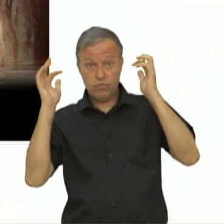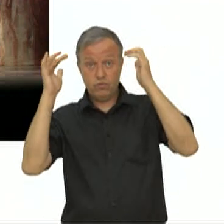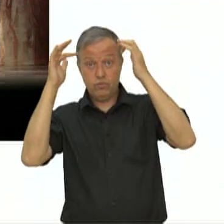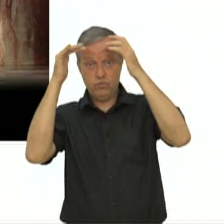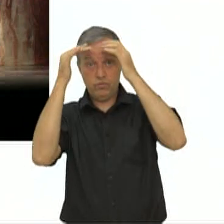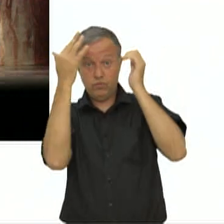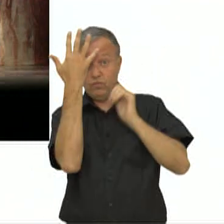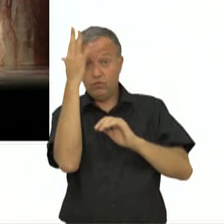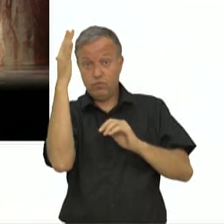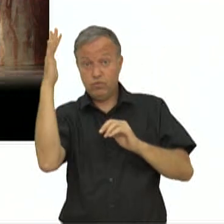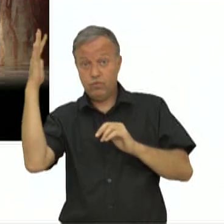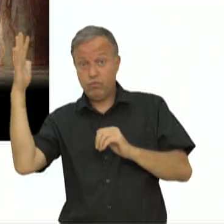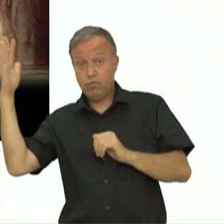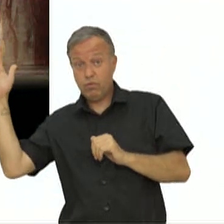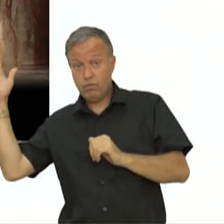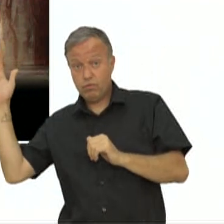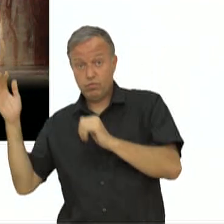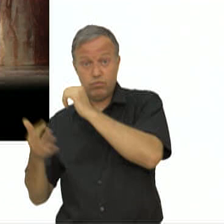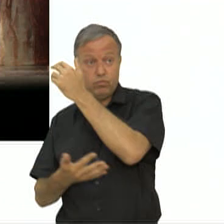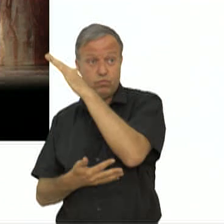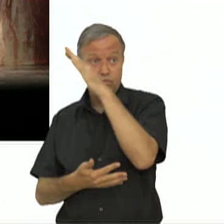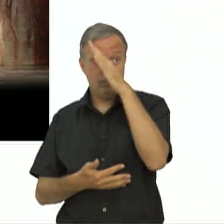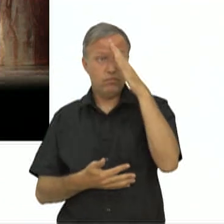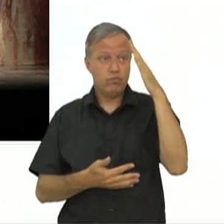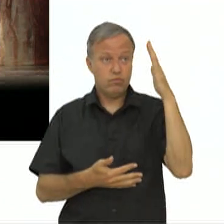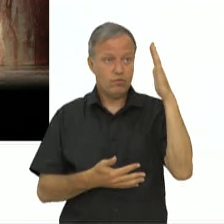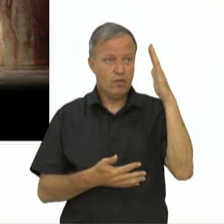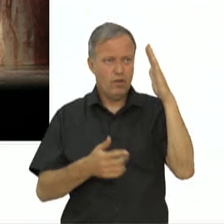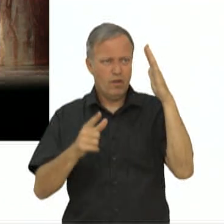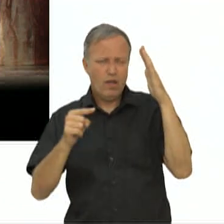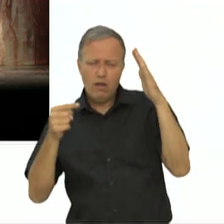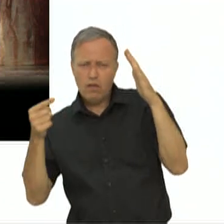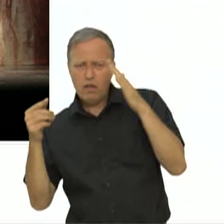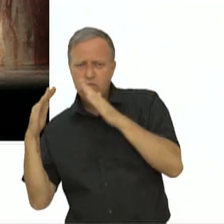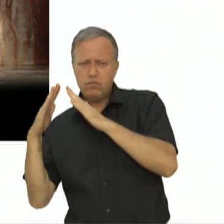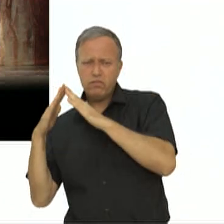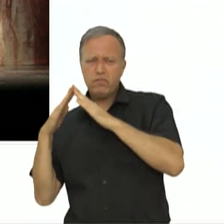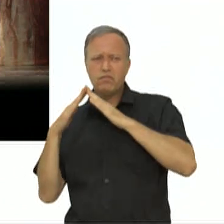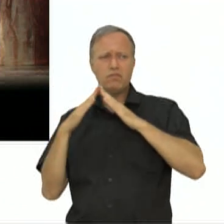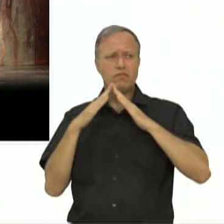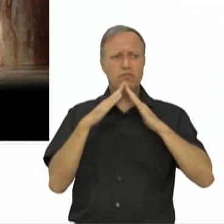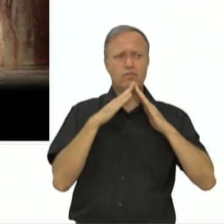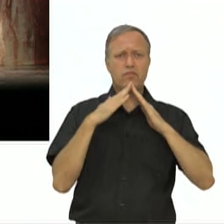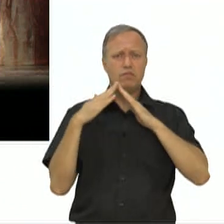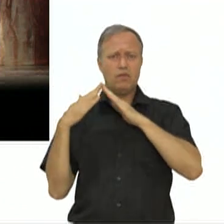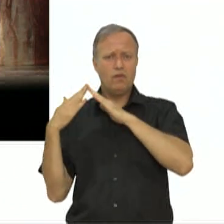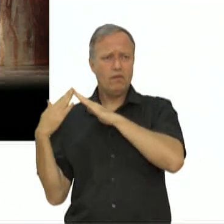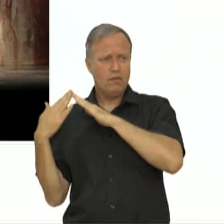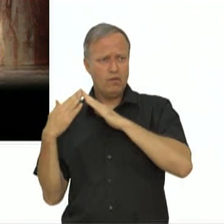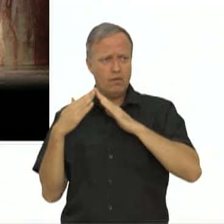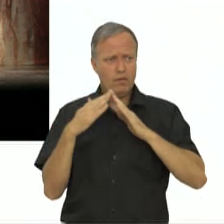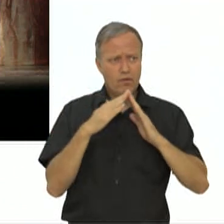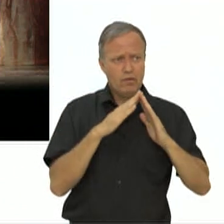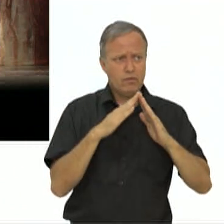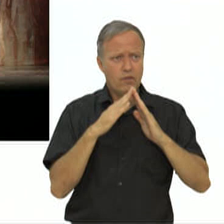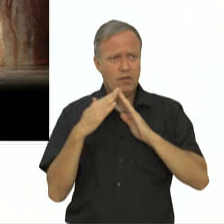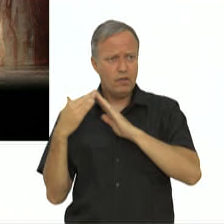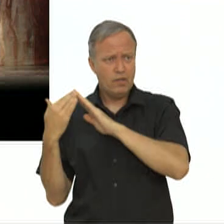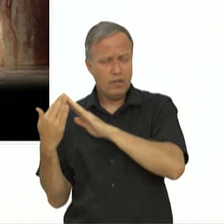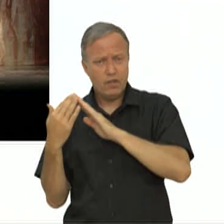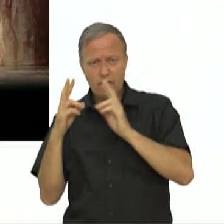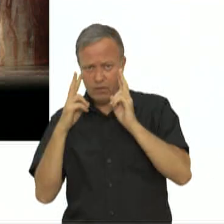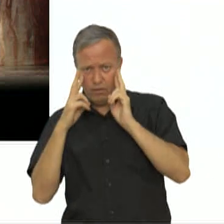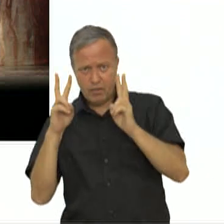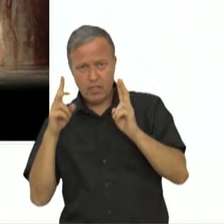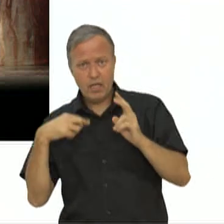uma floresta, né, em que temos algumas casas e que o figurino já é bem diferente daquele